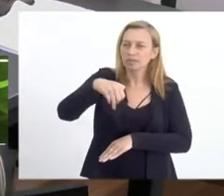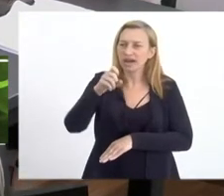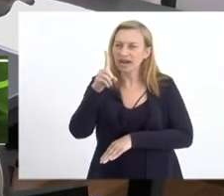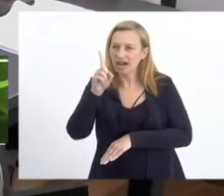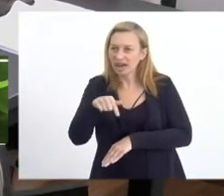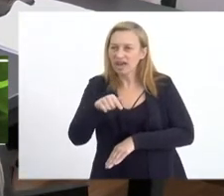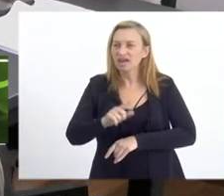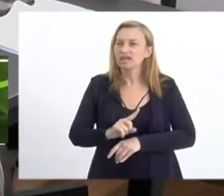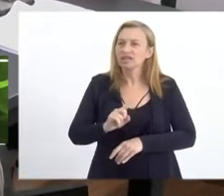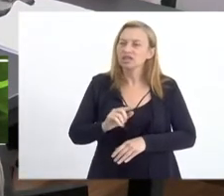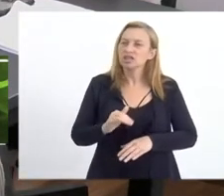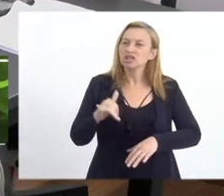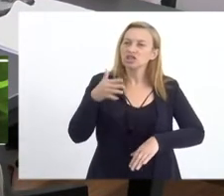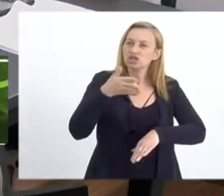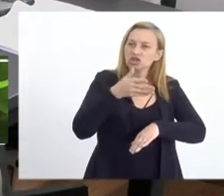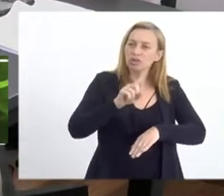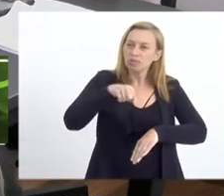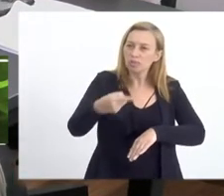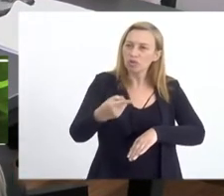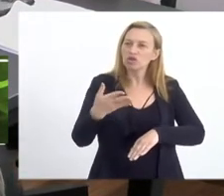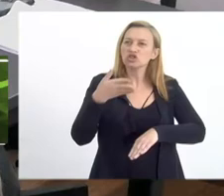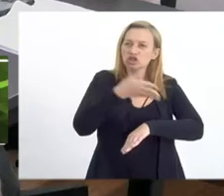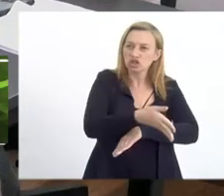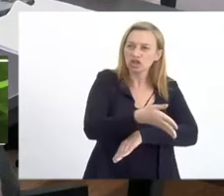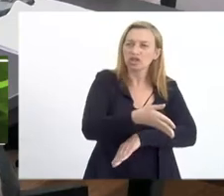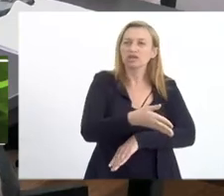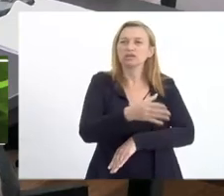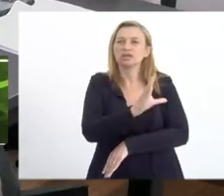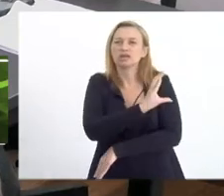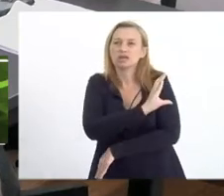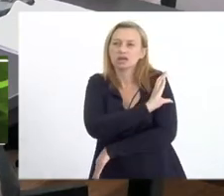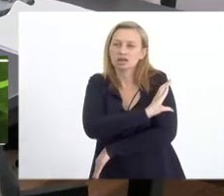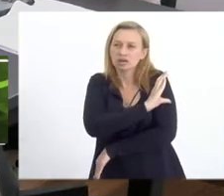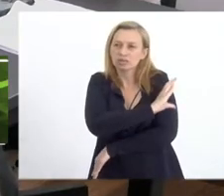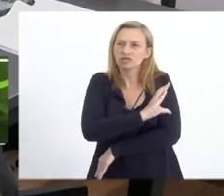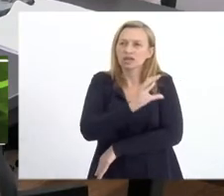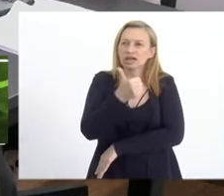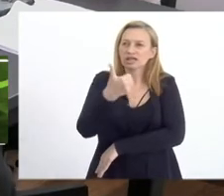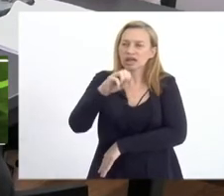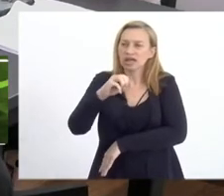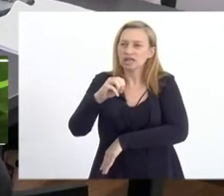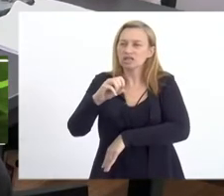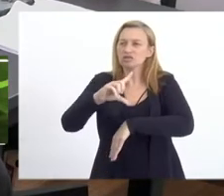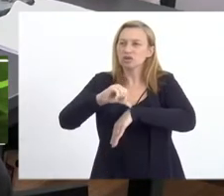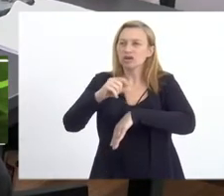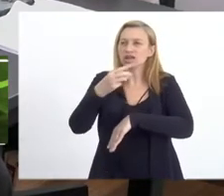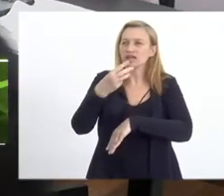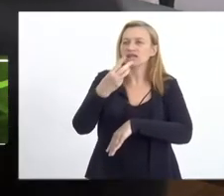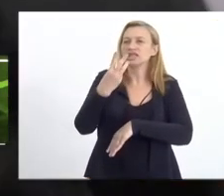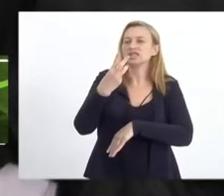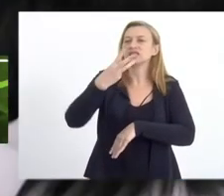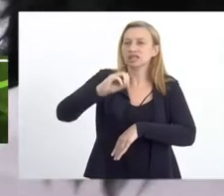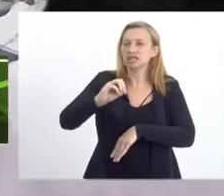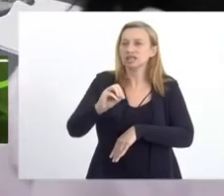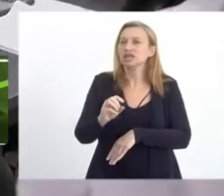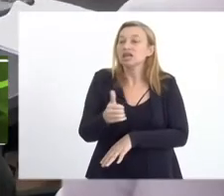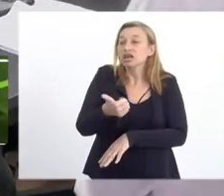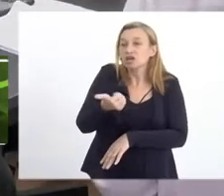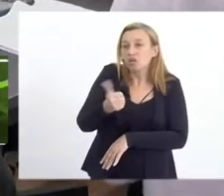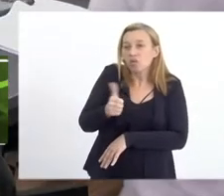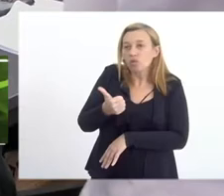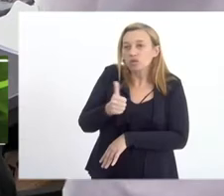e pousa aqui em Campos às 10h30. E às 11h15 decola de